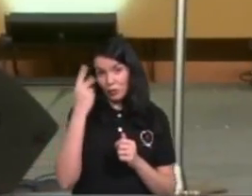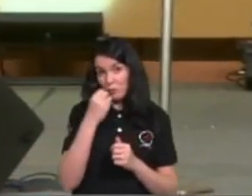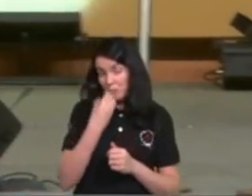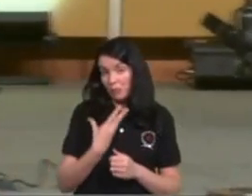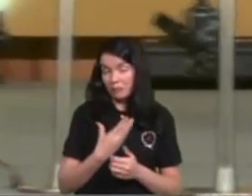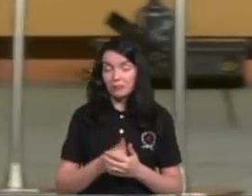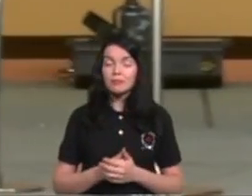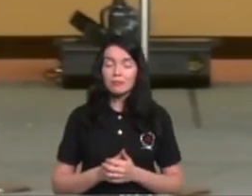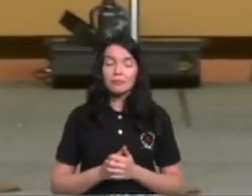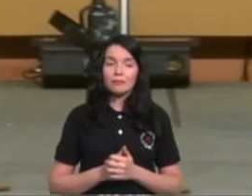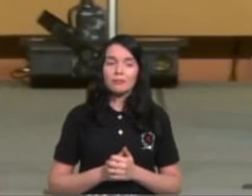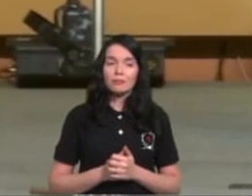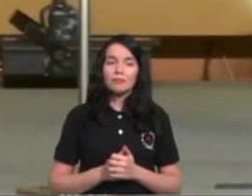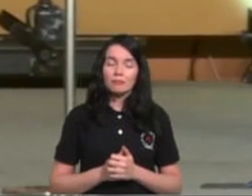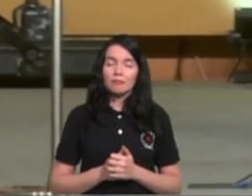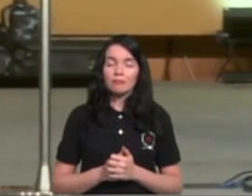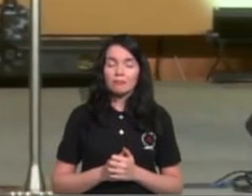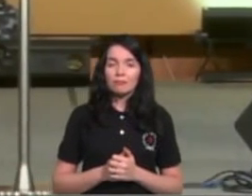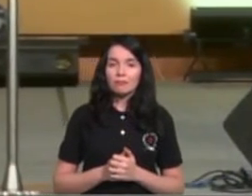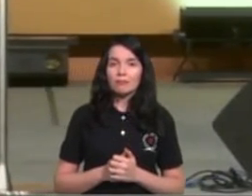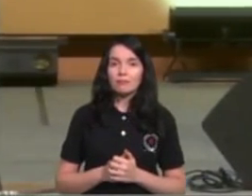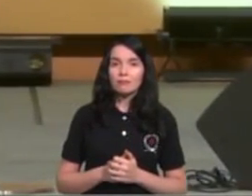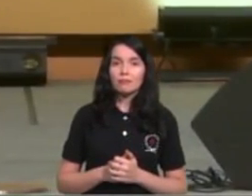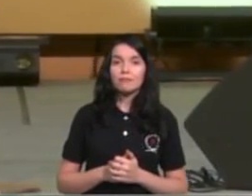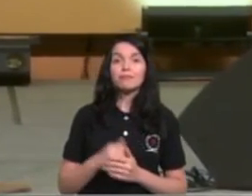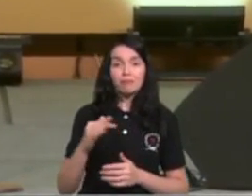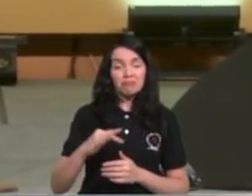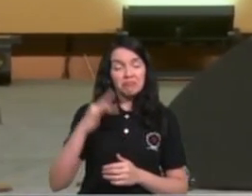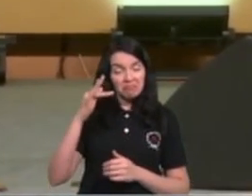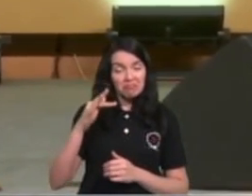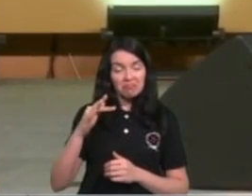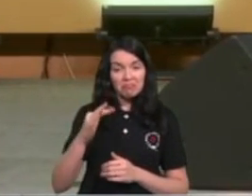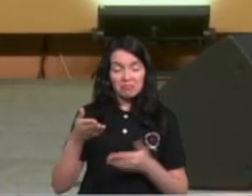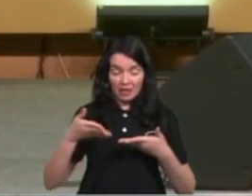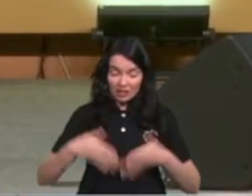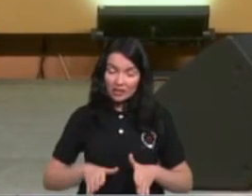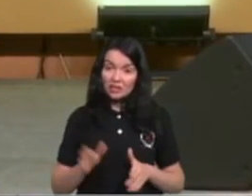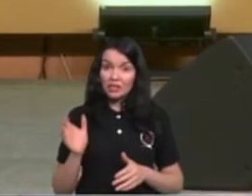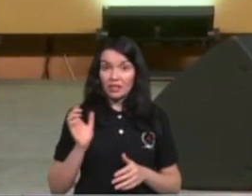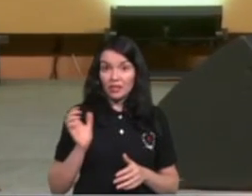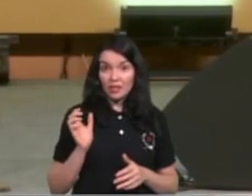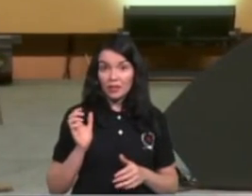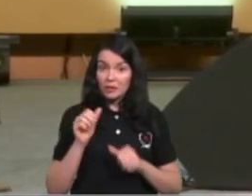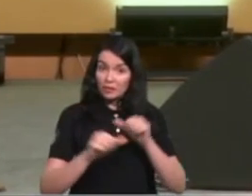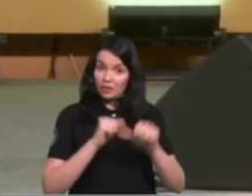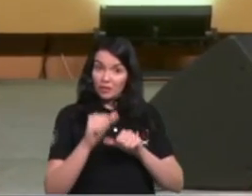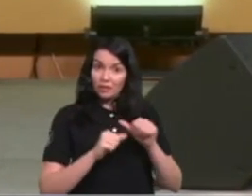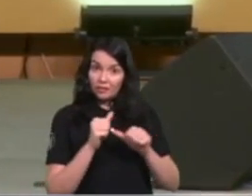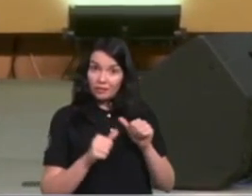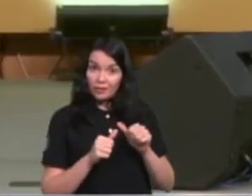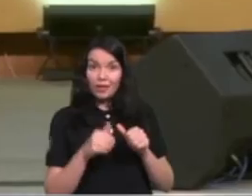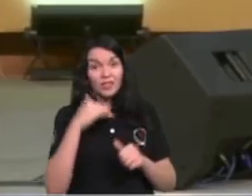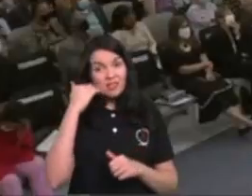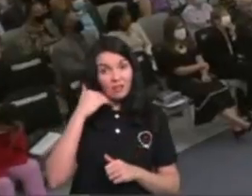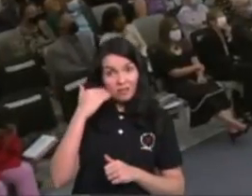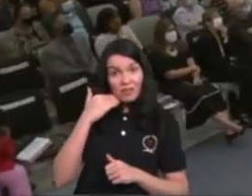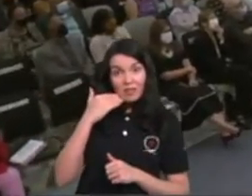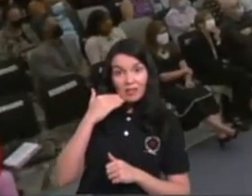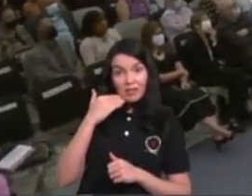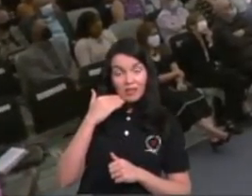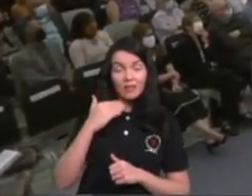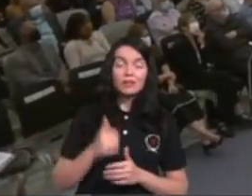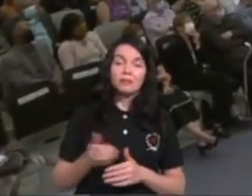bom então você pode vir a ser você pode nascer num berço de ouro e virar um vagabundo você pode nascer num berço de